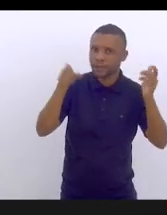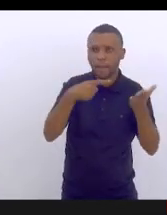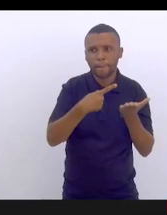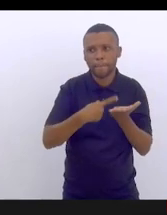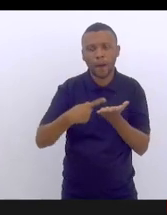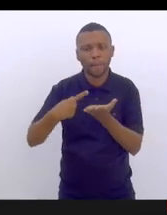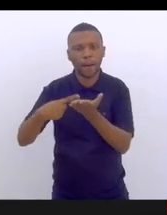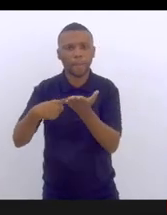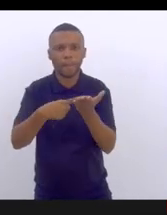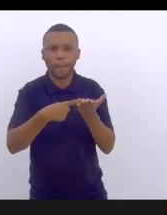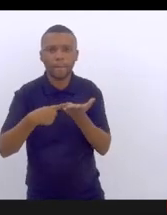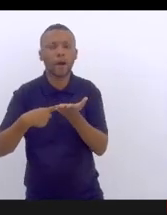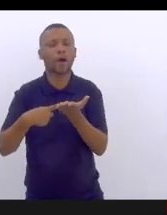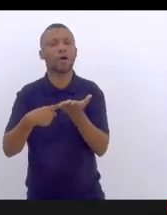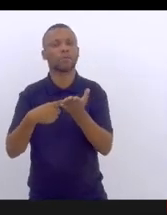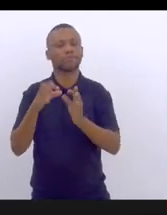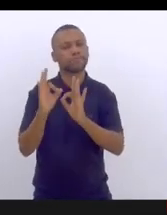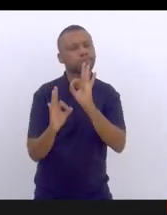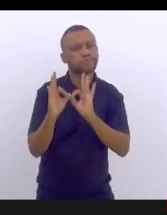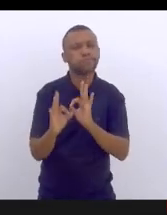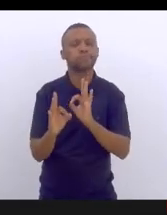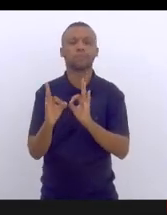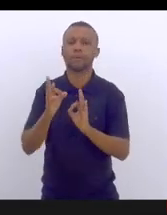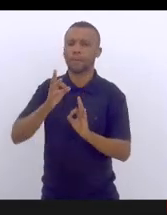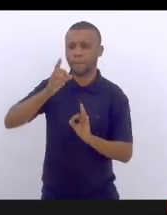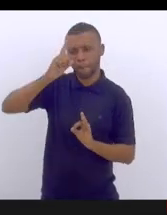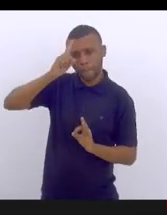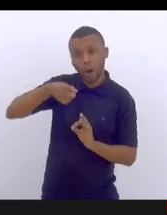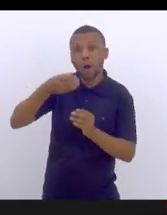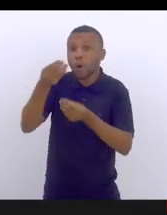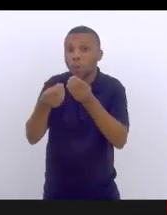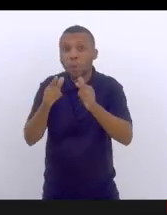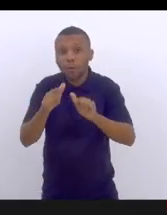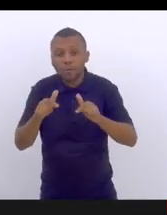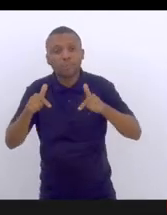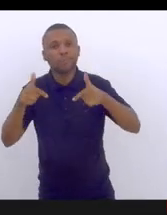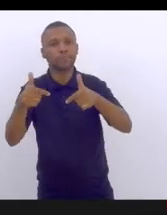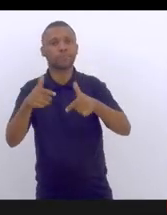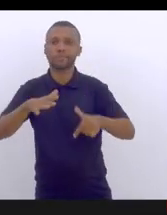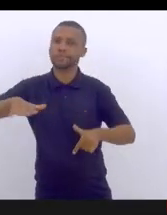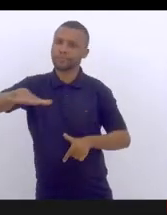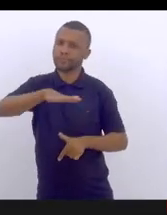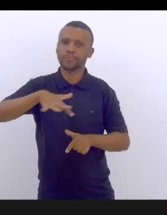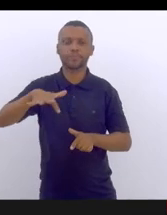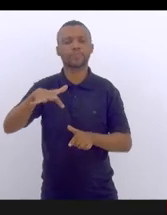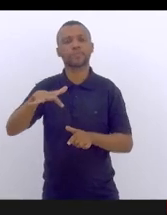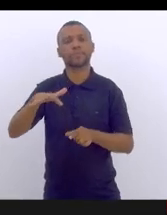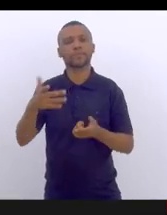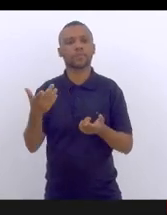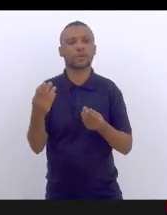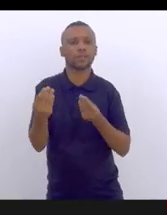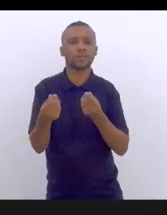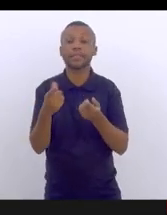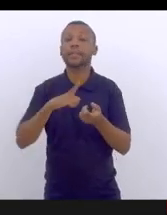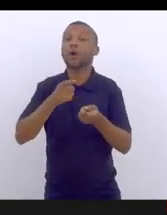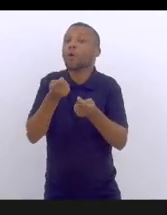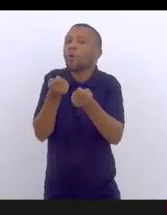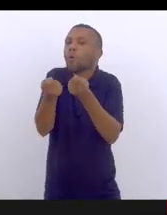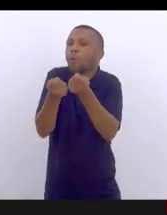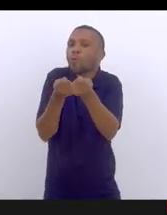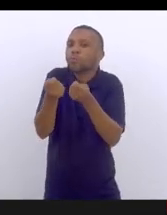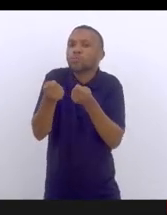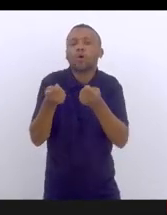conhecimento, né? Pelo que eles prestam, né? Não de serviços sociais, e o controle que eles têm